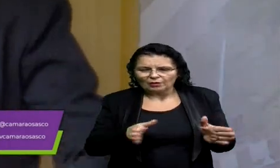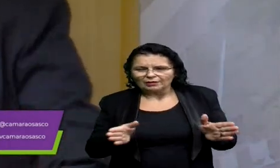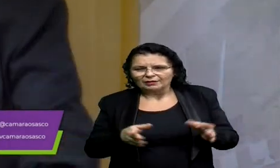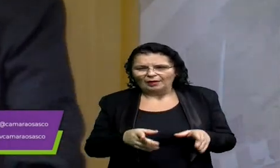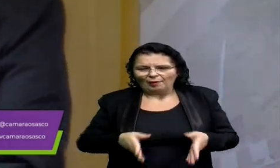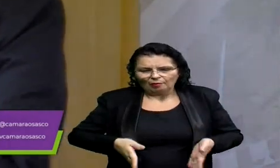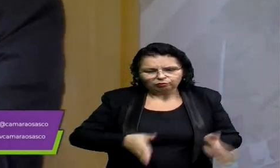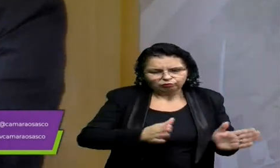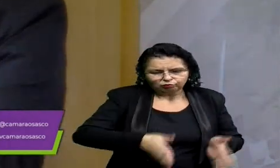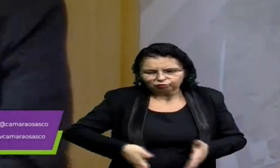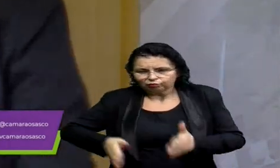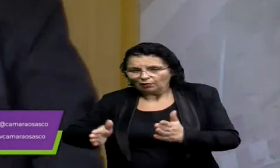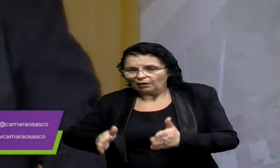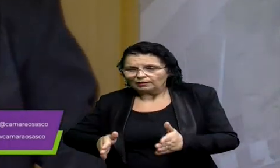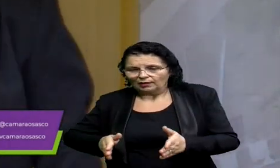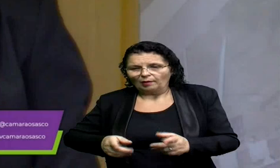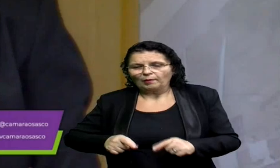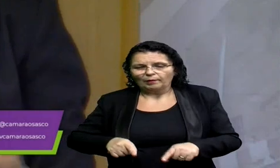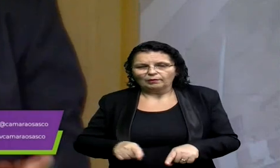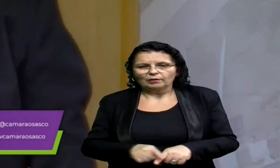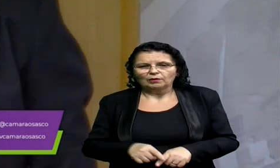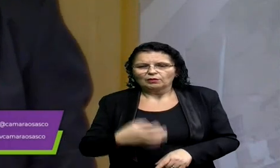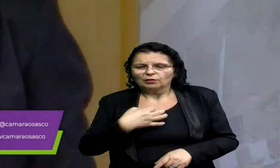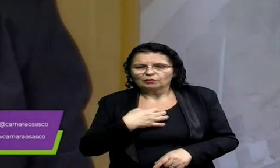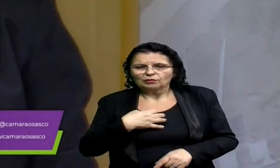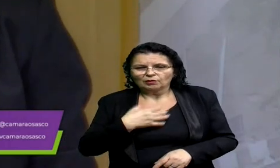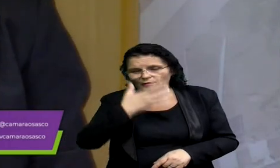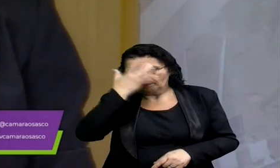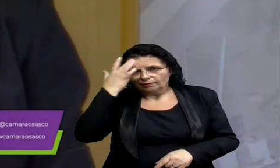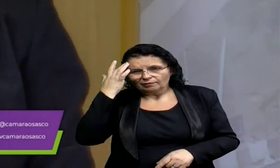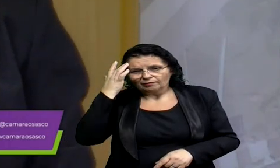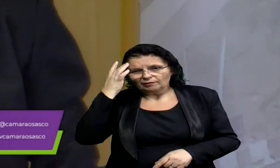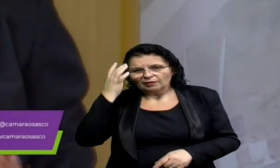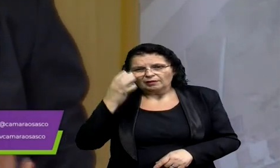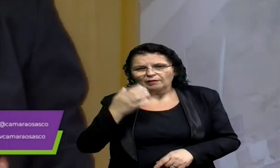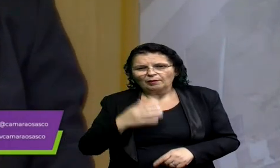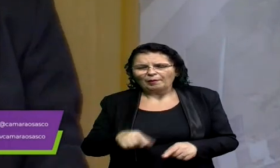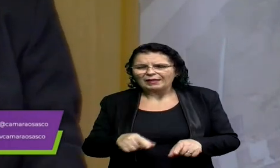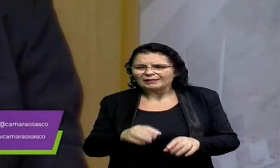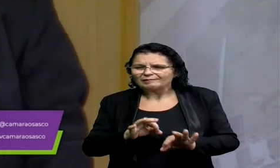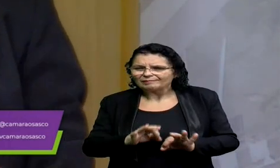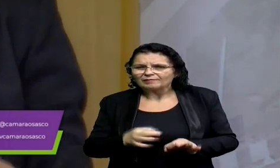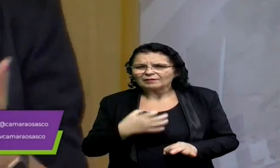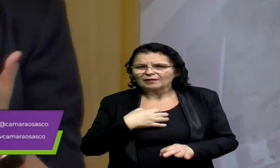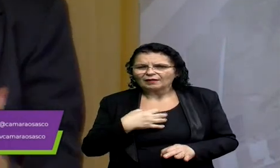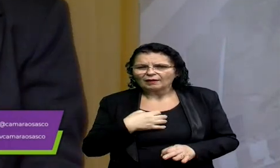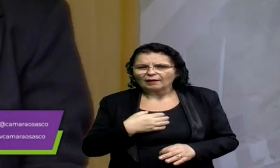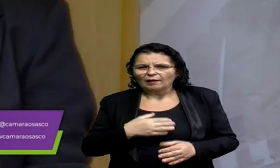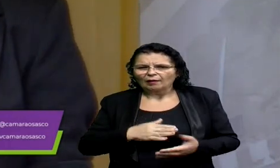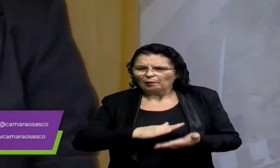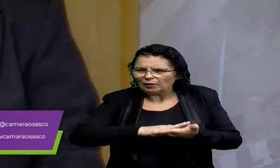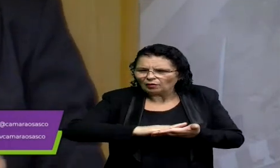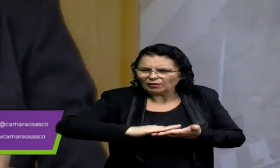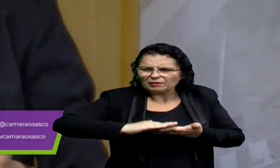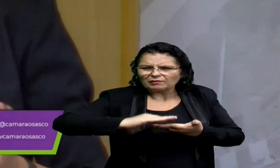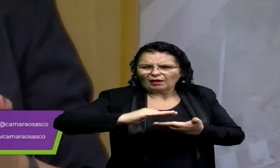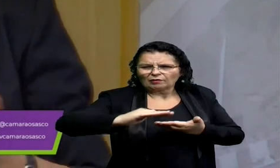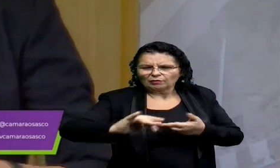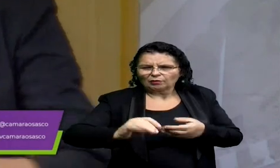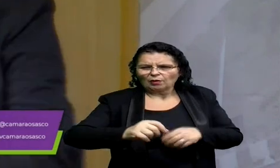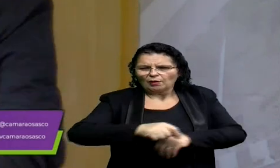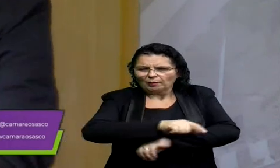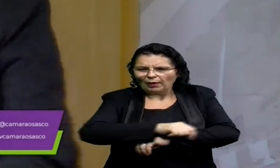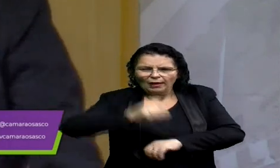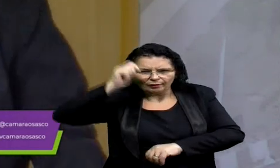outro aonde nós passamos para para para enterrar as pessoas que fosse uma coisa mais de repente passar um asfalto passar uma